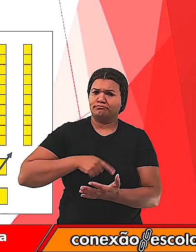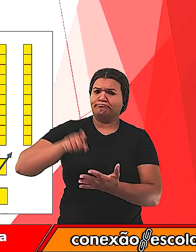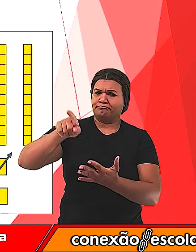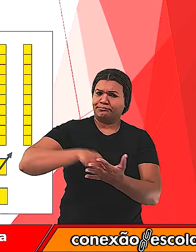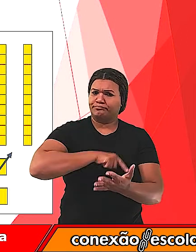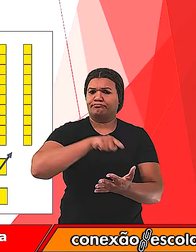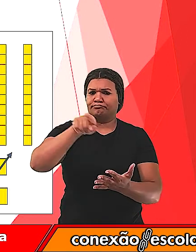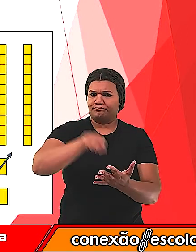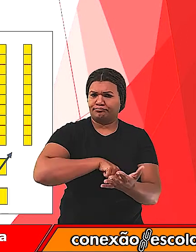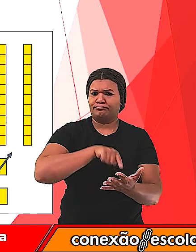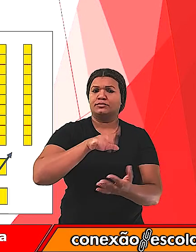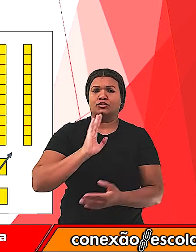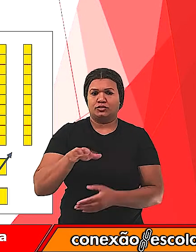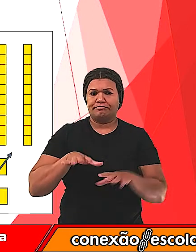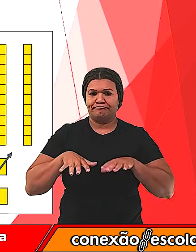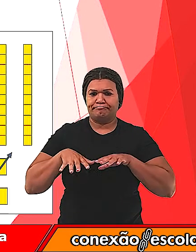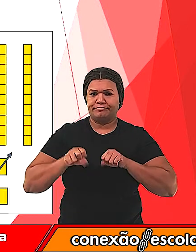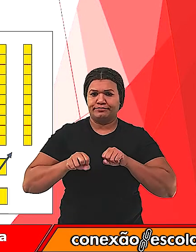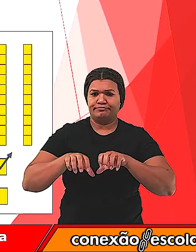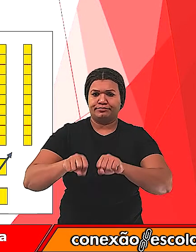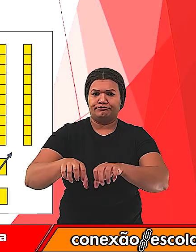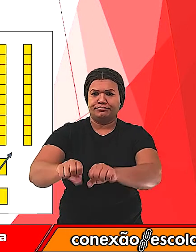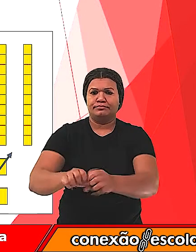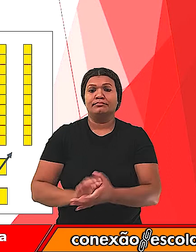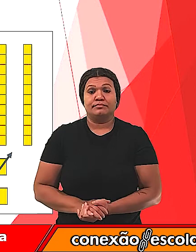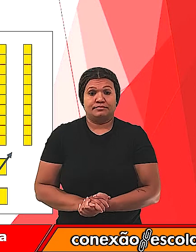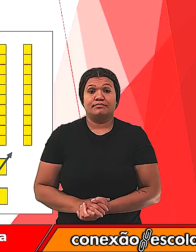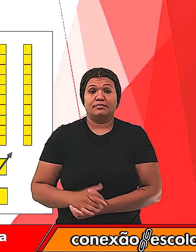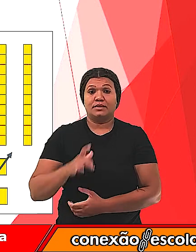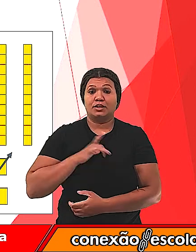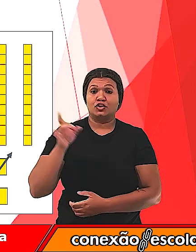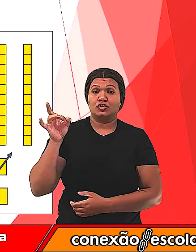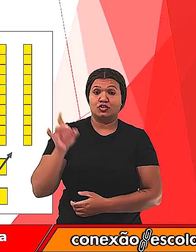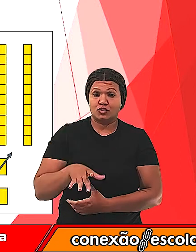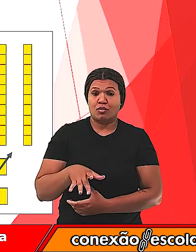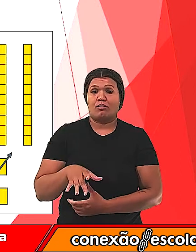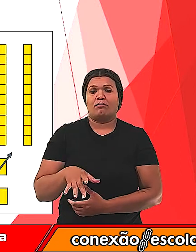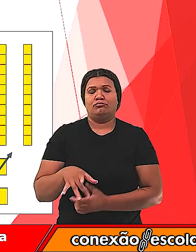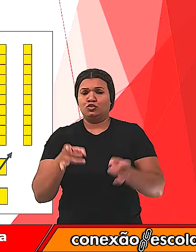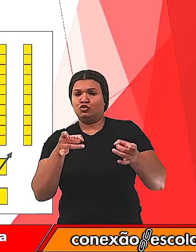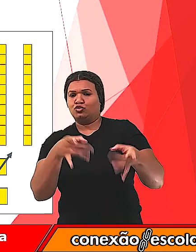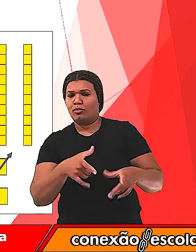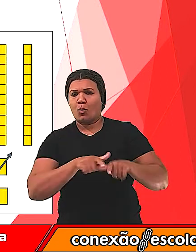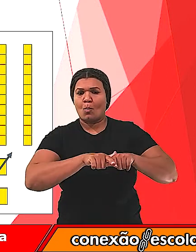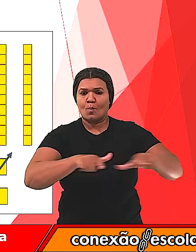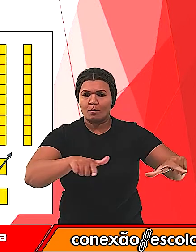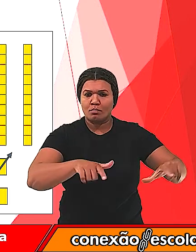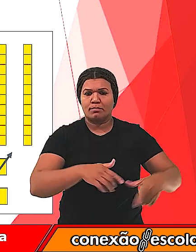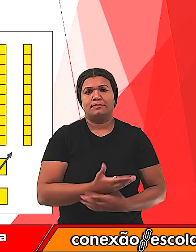já estavam ocupadas, restando somente as que sobraram, né? Sem